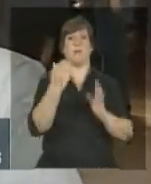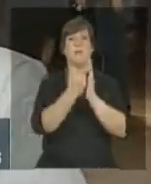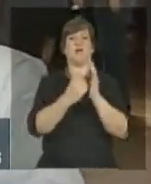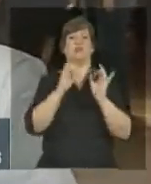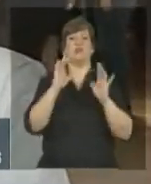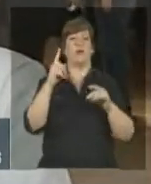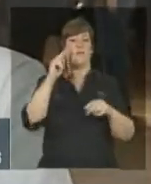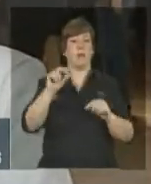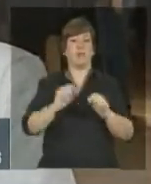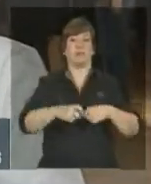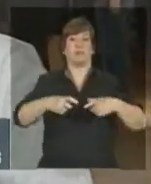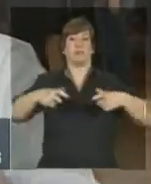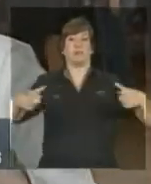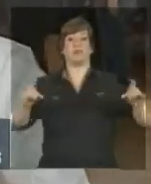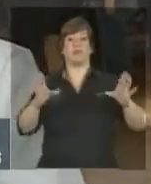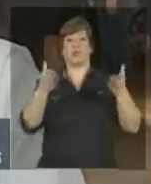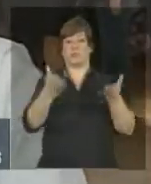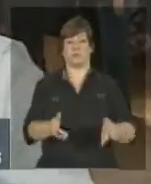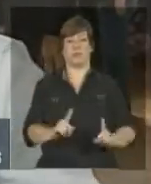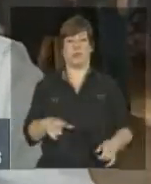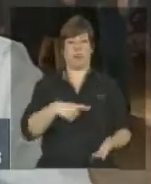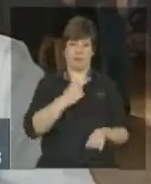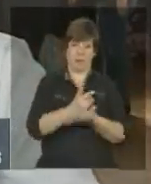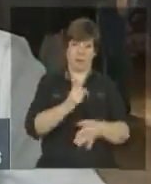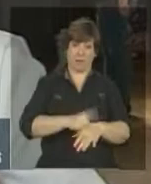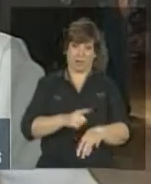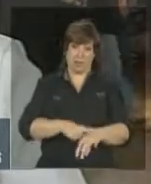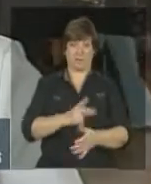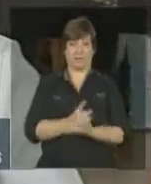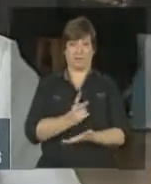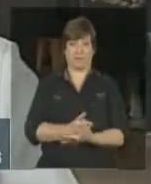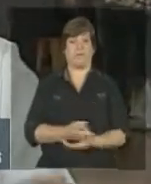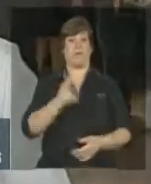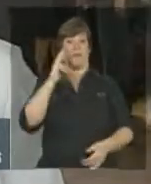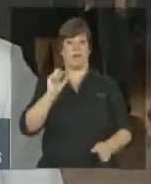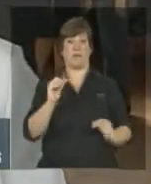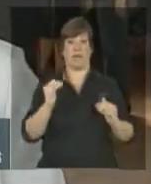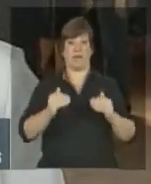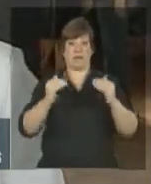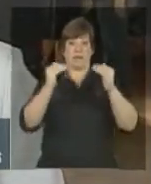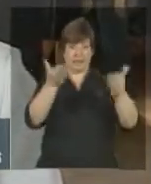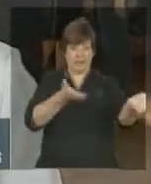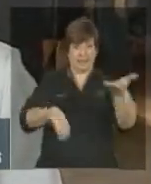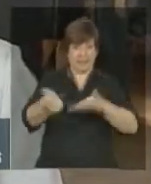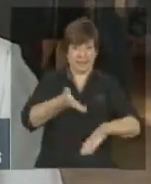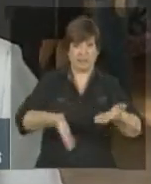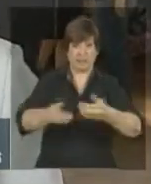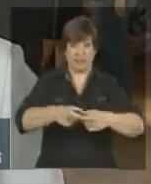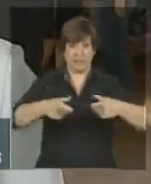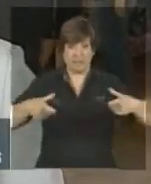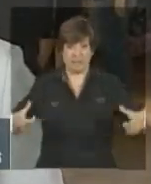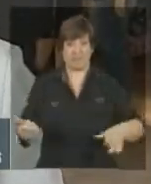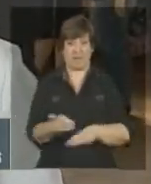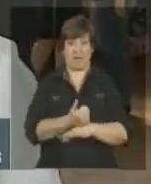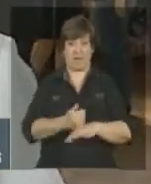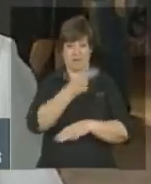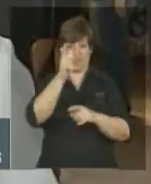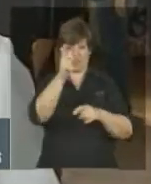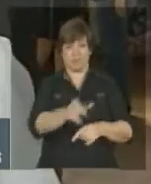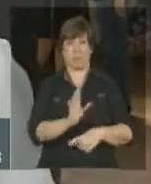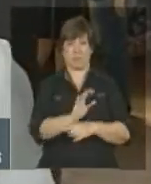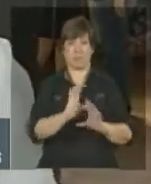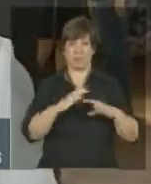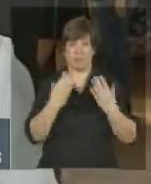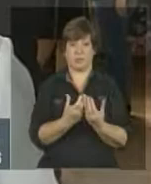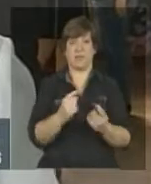seu crescimento em si. Ele, ao mesmo tempo que visa crescer as condições de atendimento das pessoas protegidas e